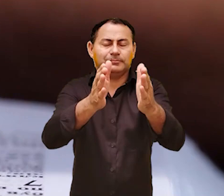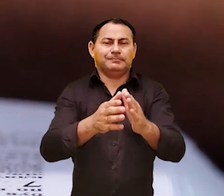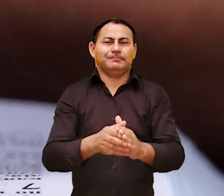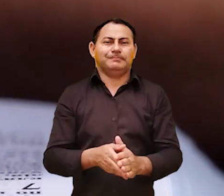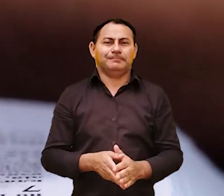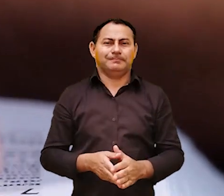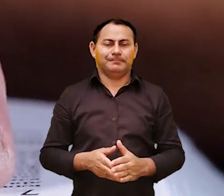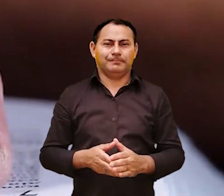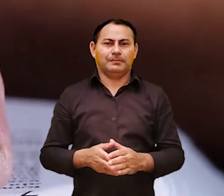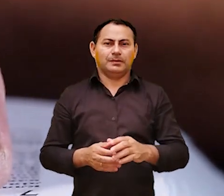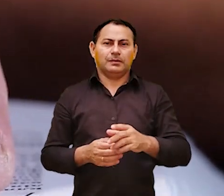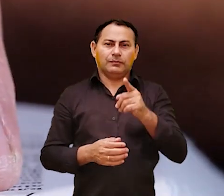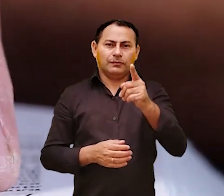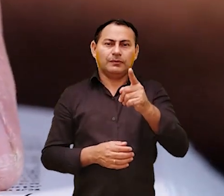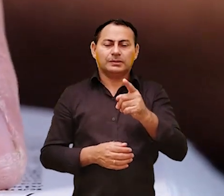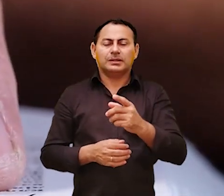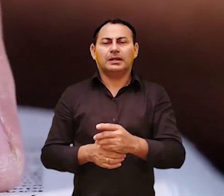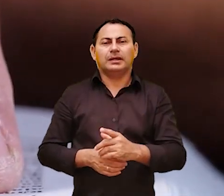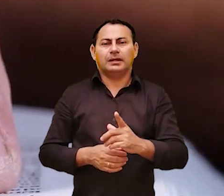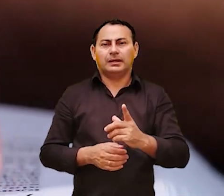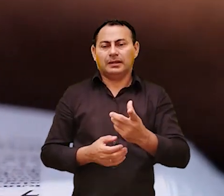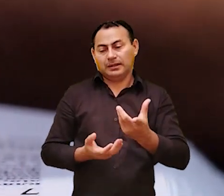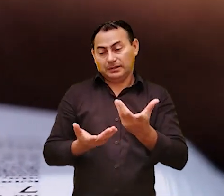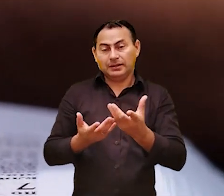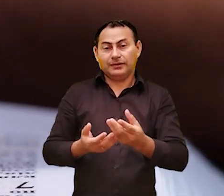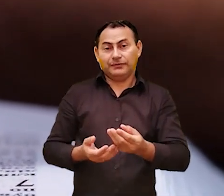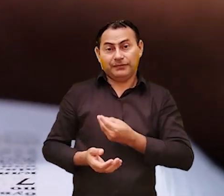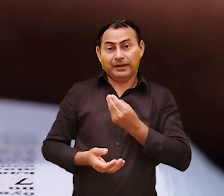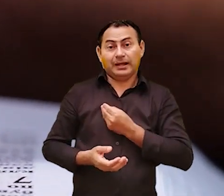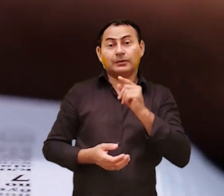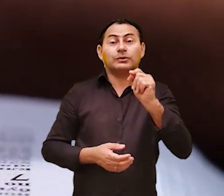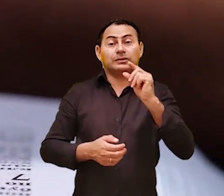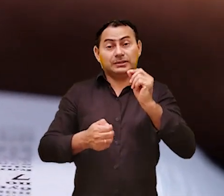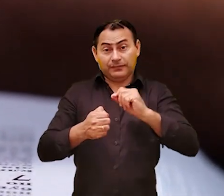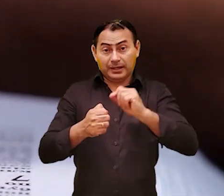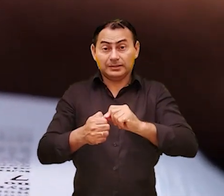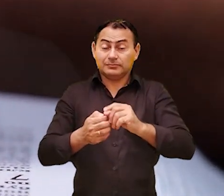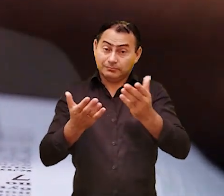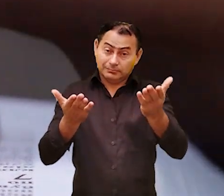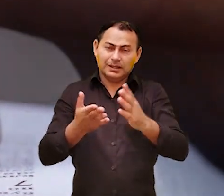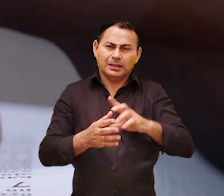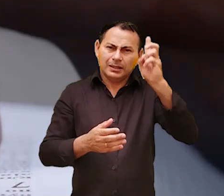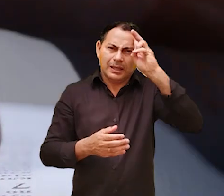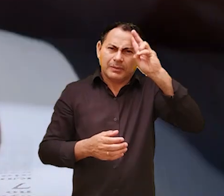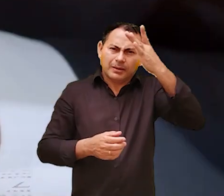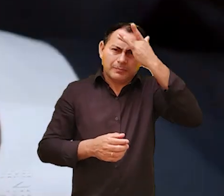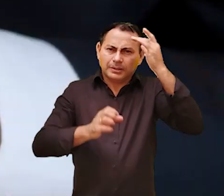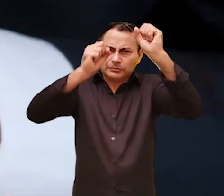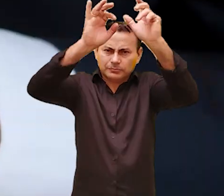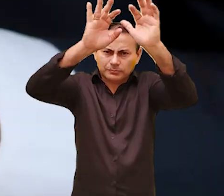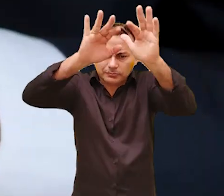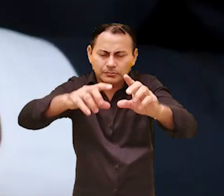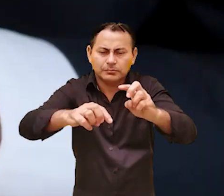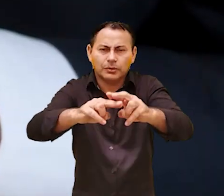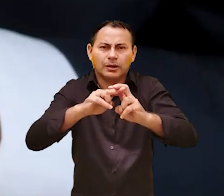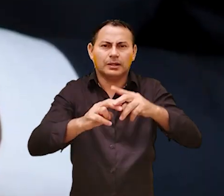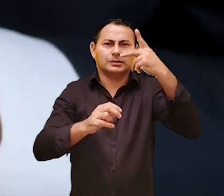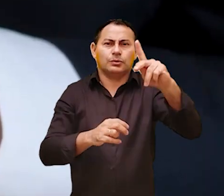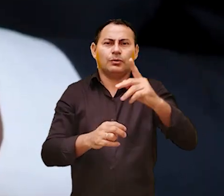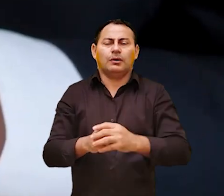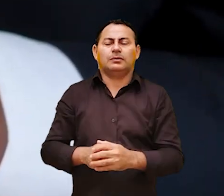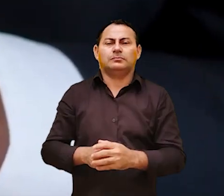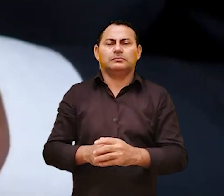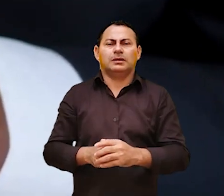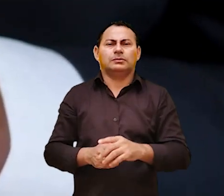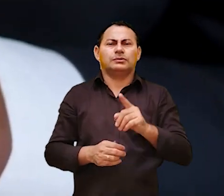caminhos. Você comerá do fruto do seu trabalho Lembre-se que o homem abençoado é abençoado por causa